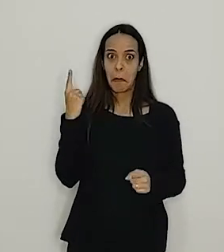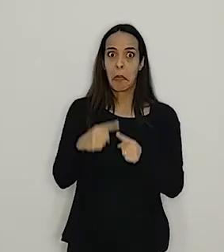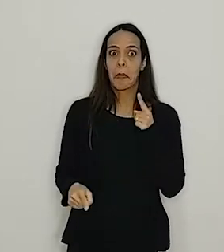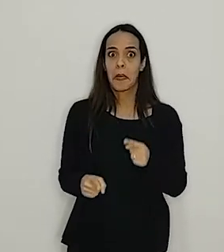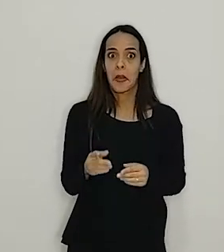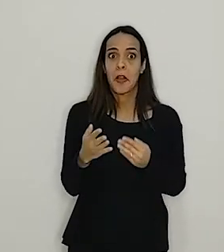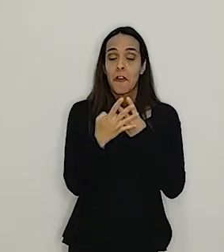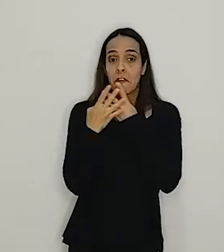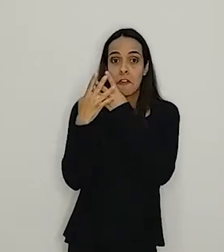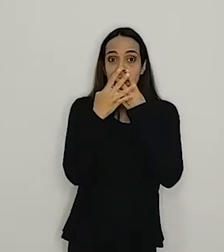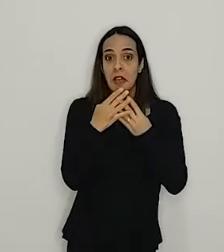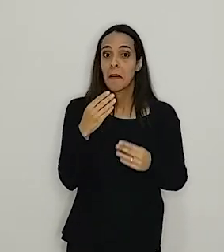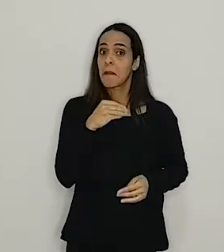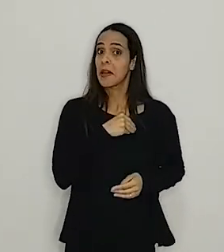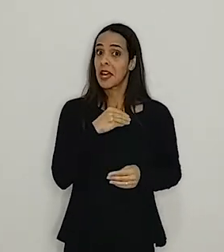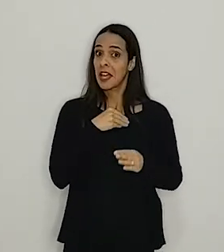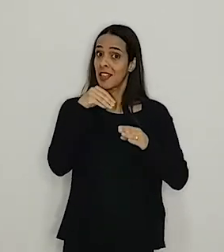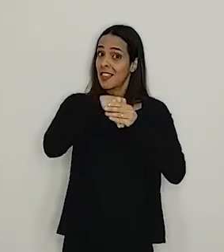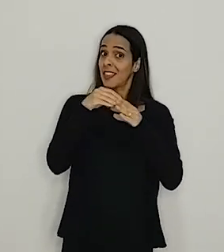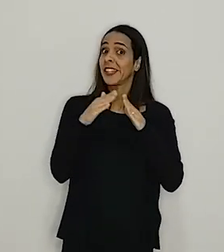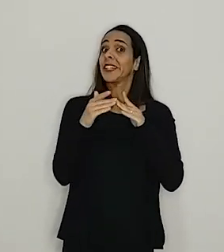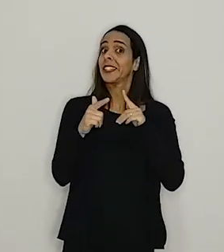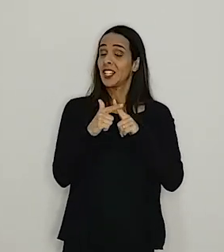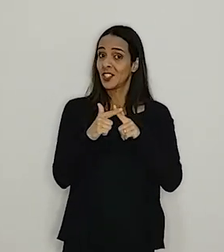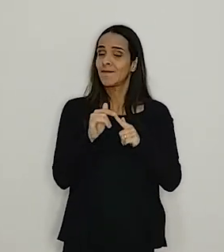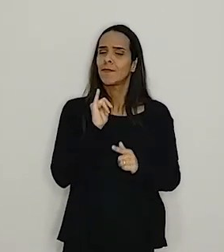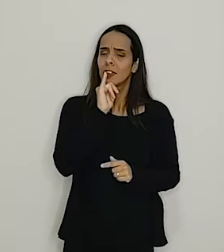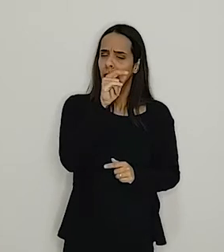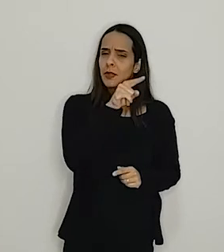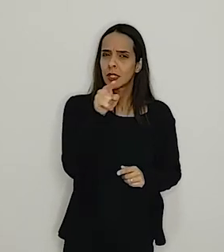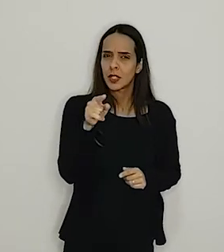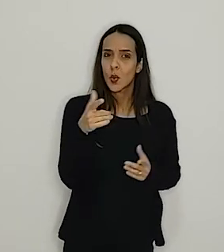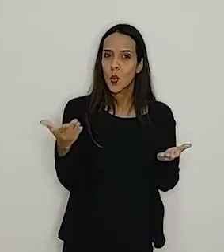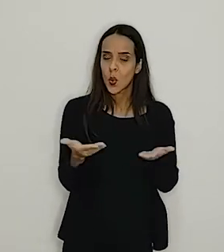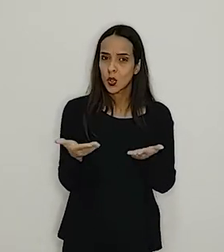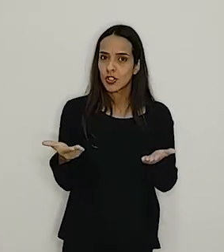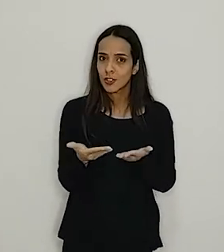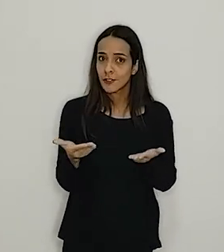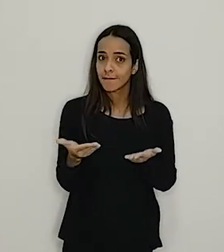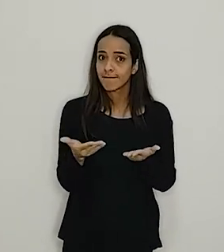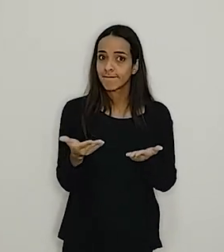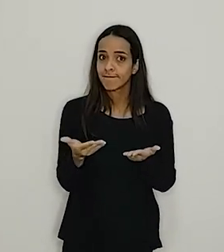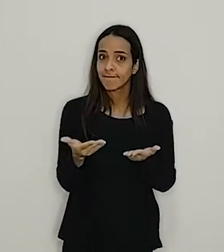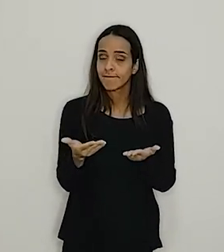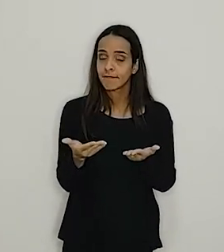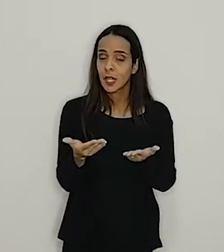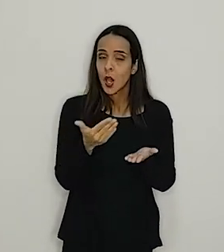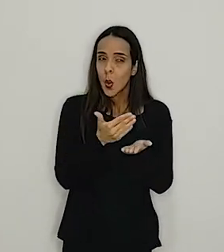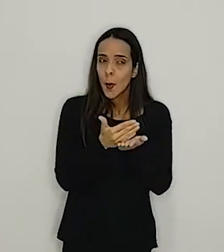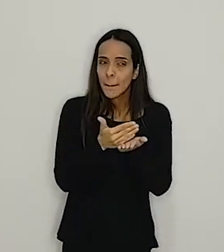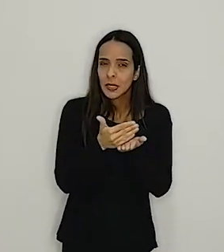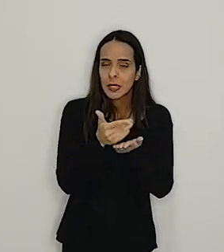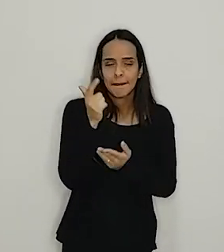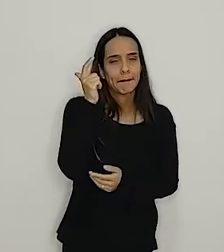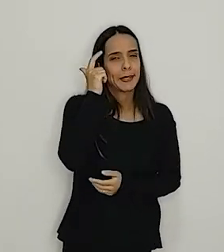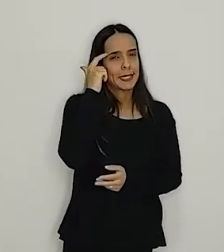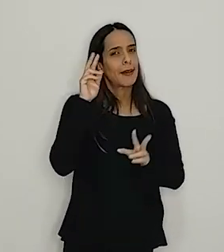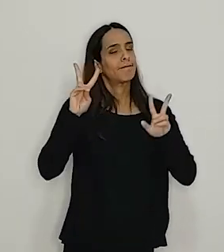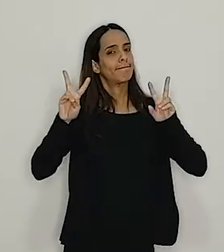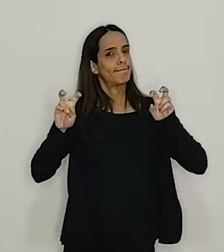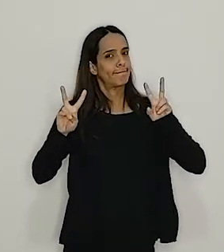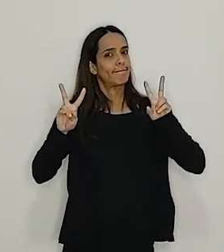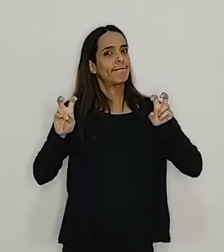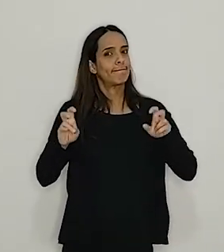quero trazer para vocês hoje é uma fala para que comecemos a